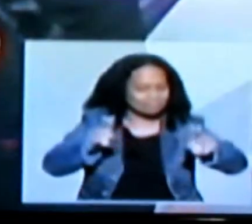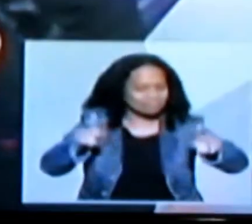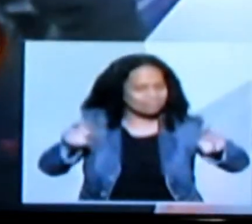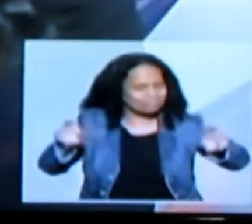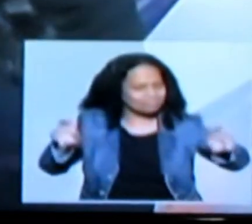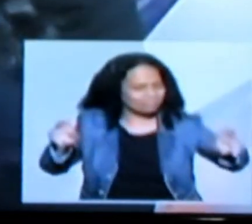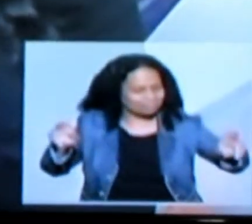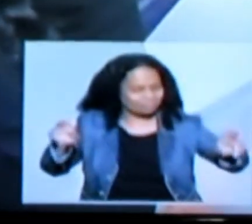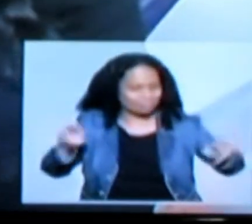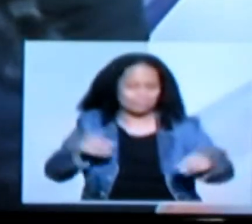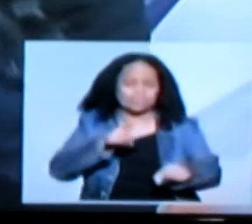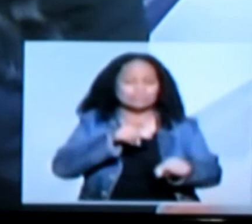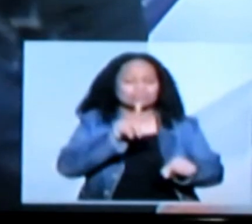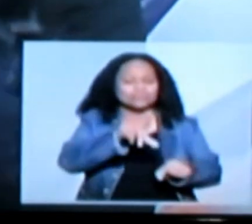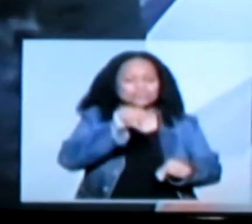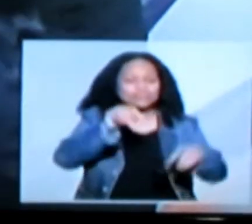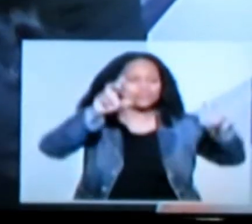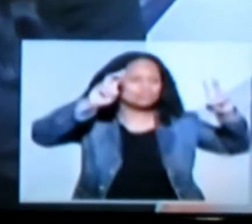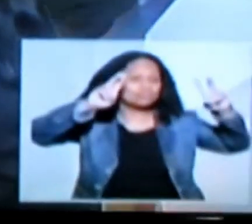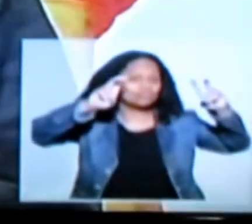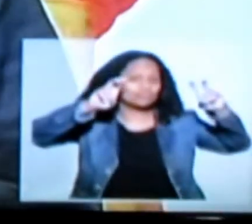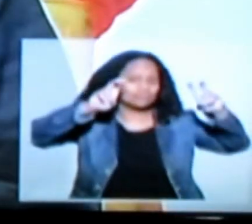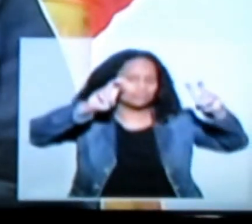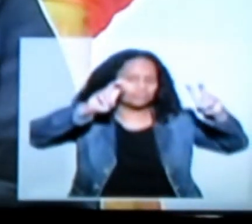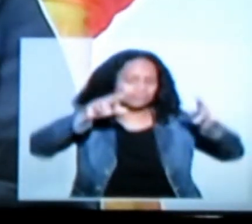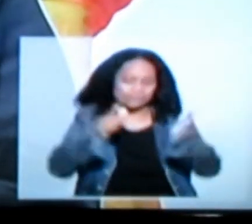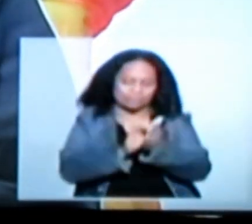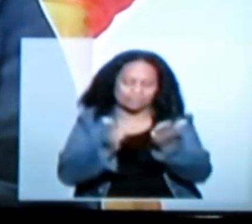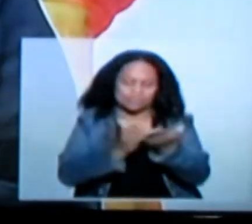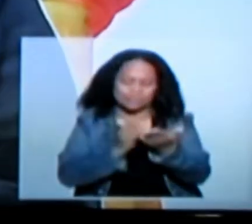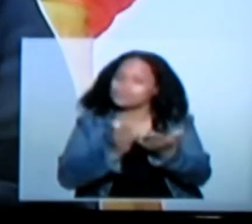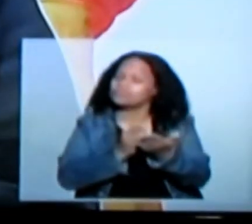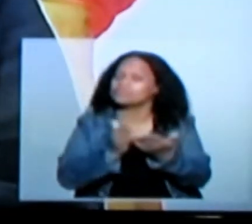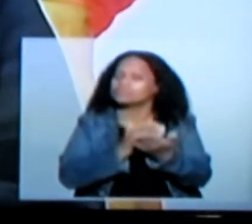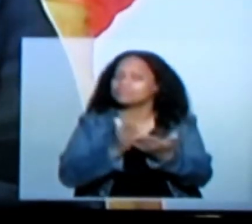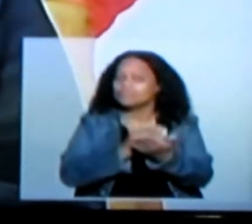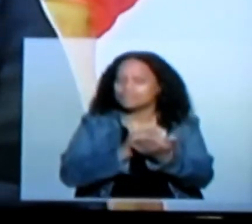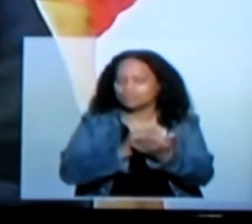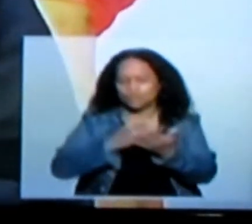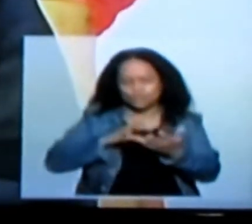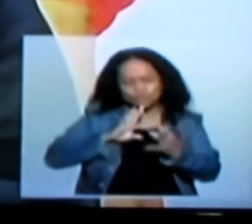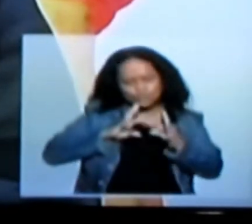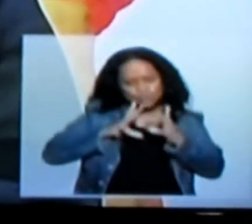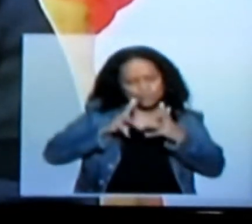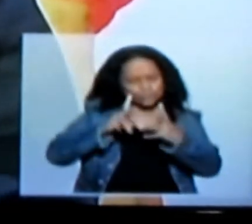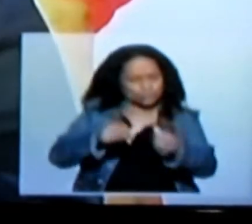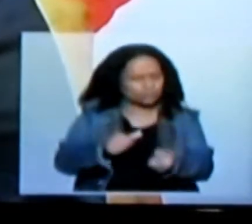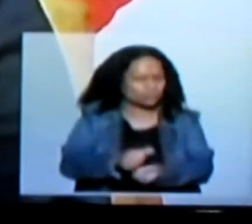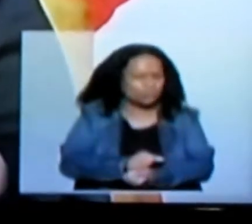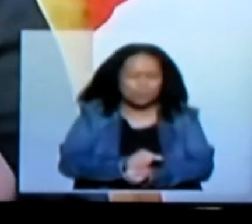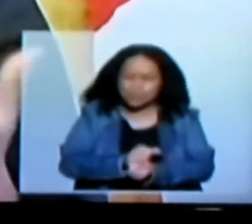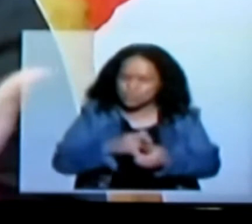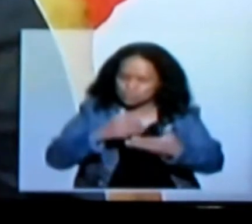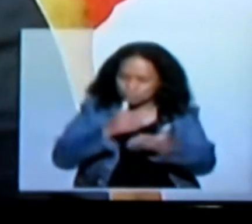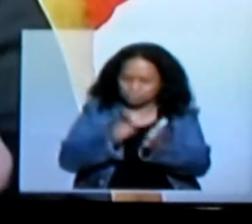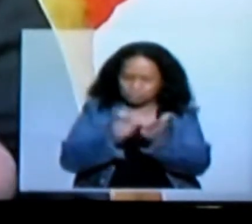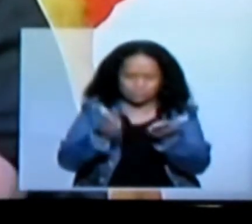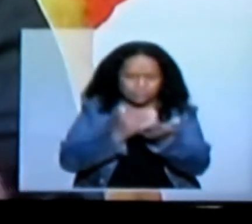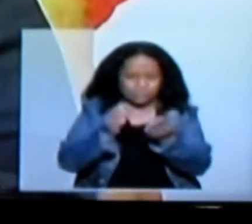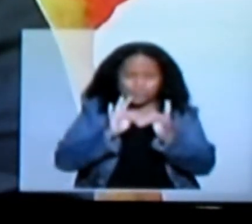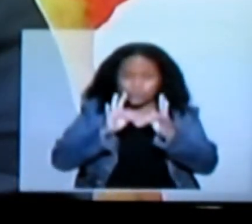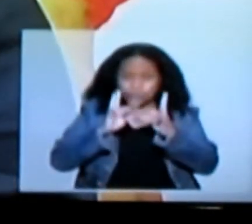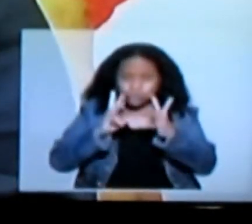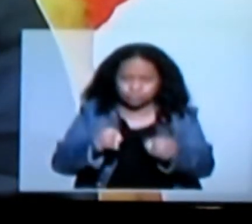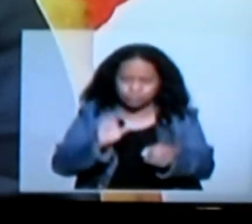que vocês selecionam os títulos que vocês vão falar? Eu falo muito de livro, eu gosto de todos os livros, assim, eu leio Hot, leio